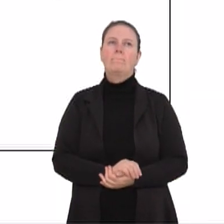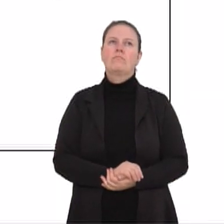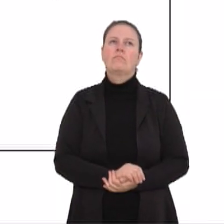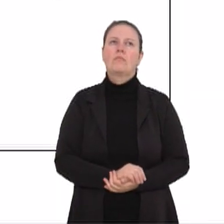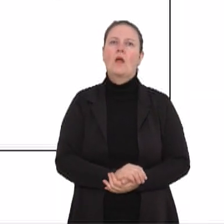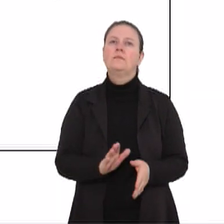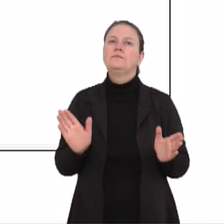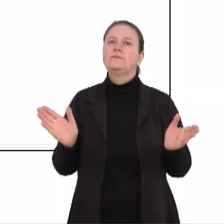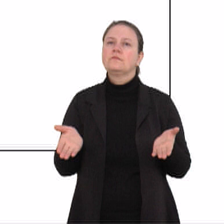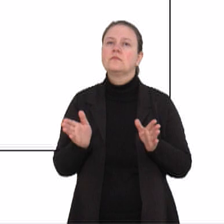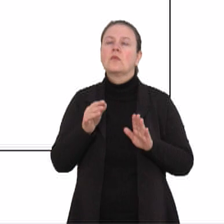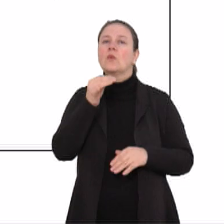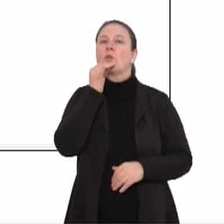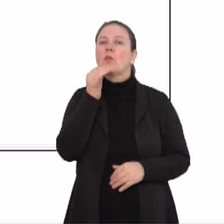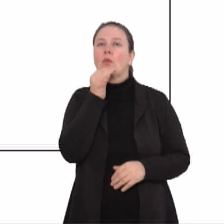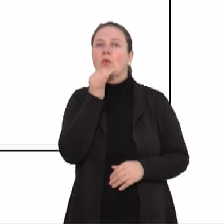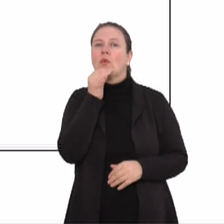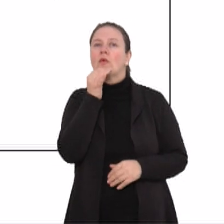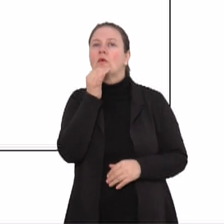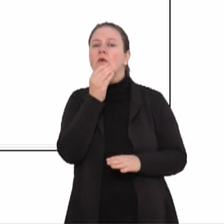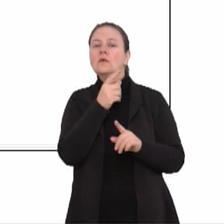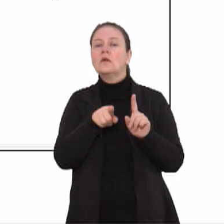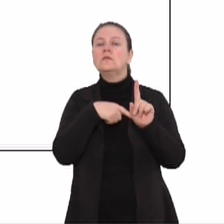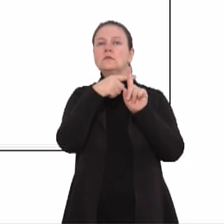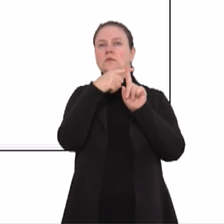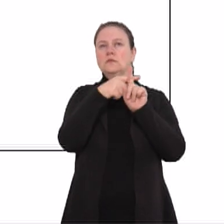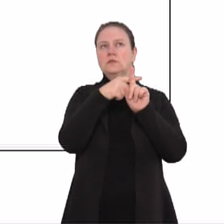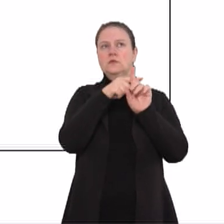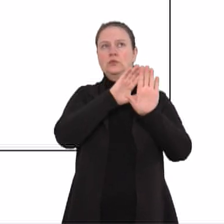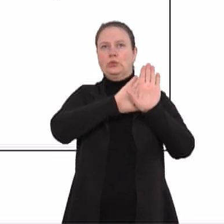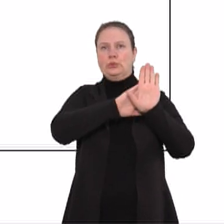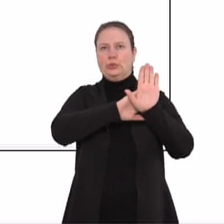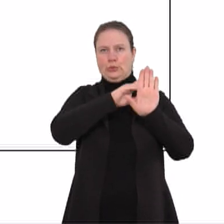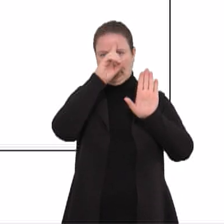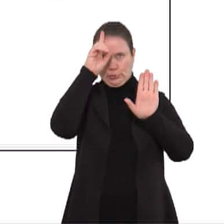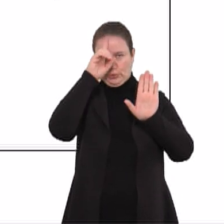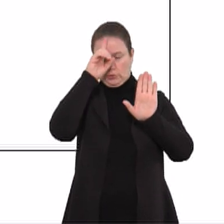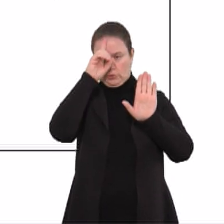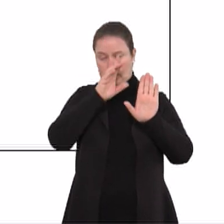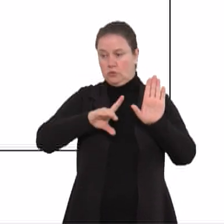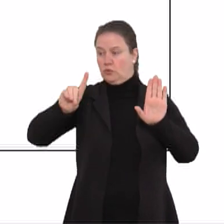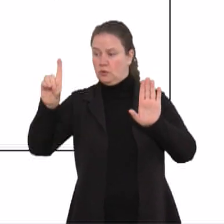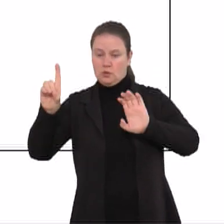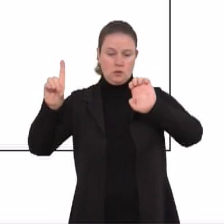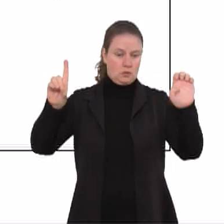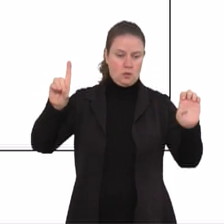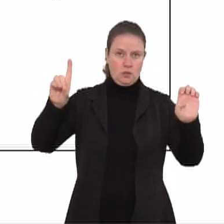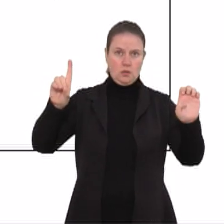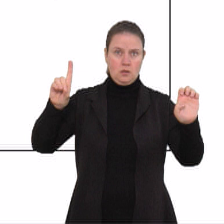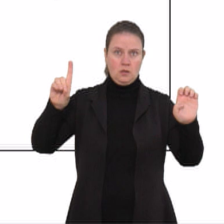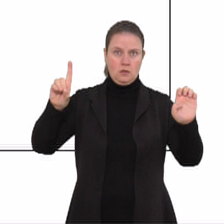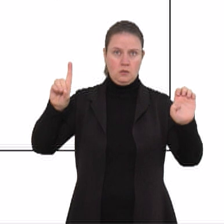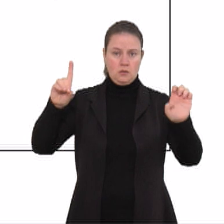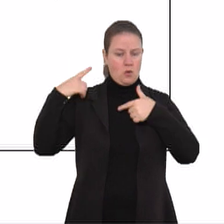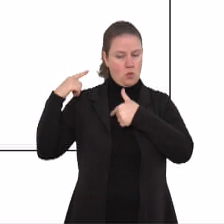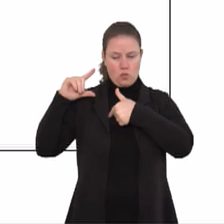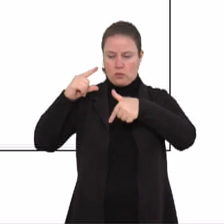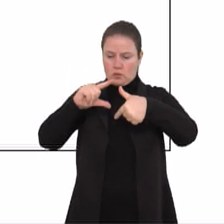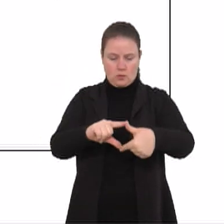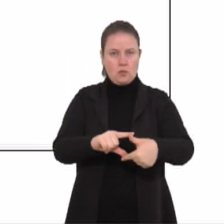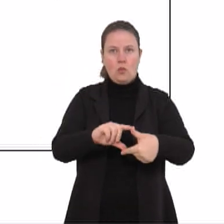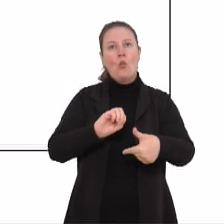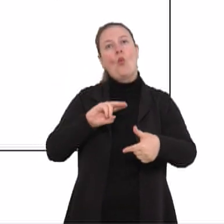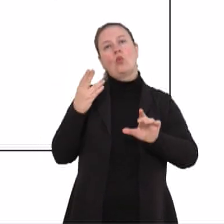Alguns exemplos a mais de ideologia. Direita, esquerda, conservador e liberal. Vamos começar com esses,